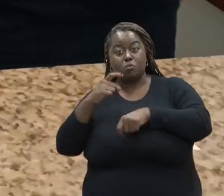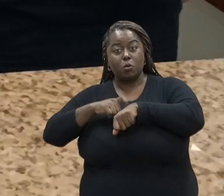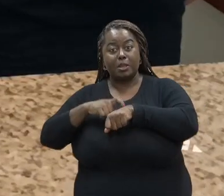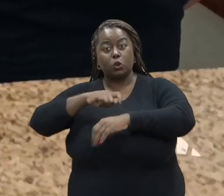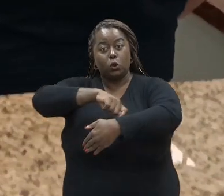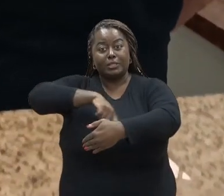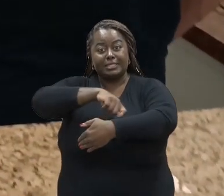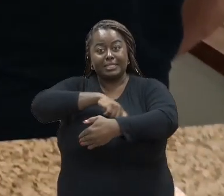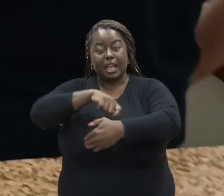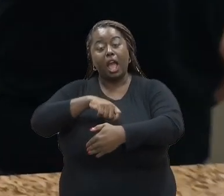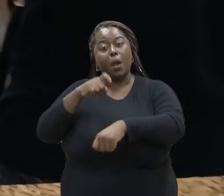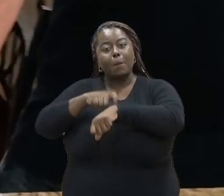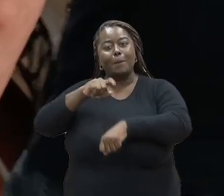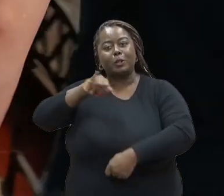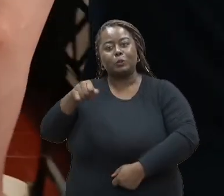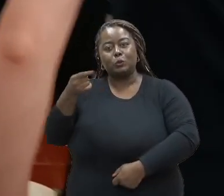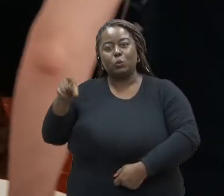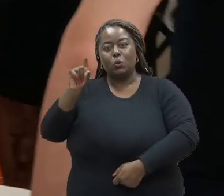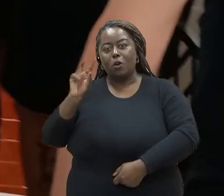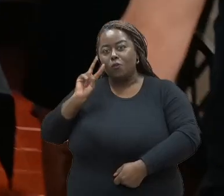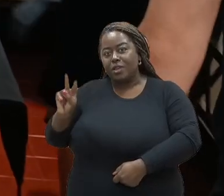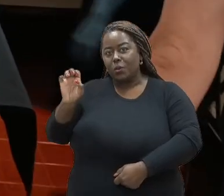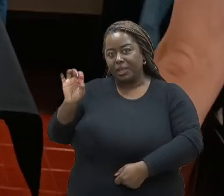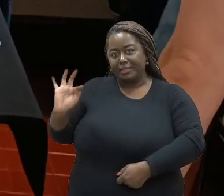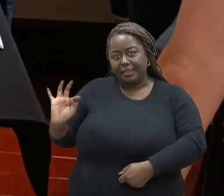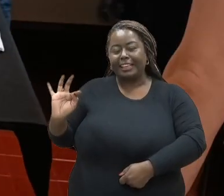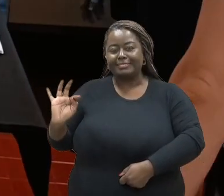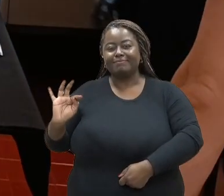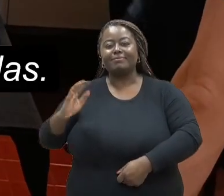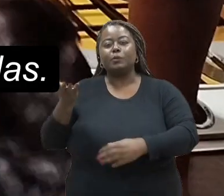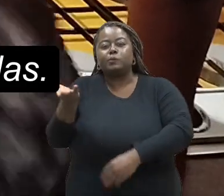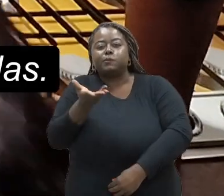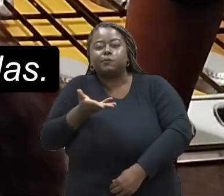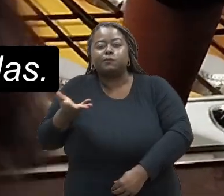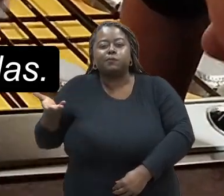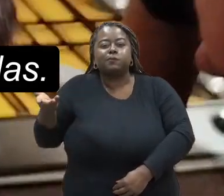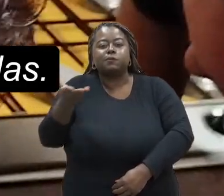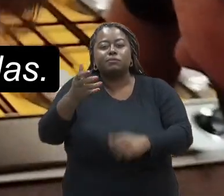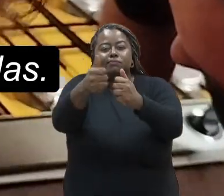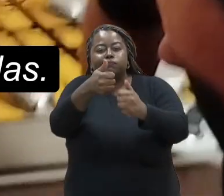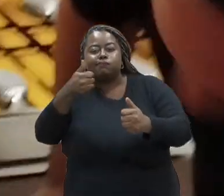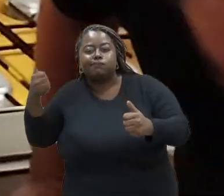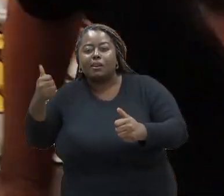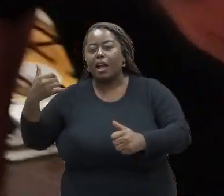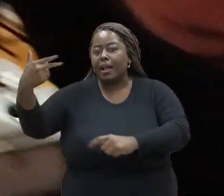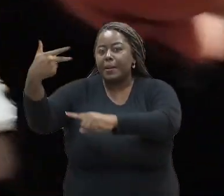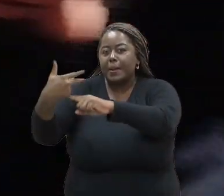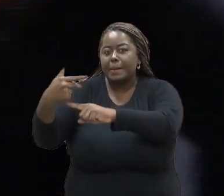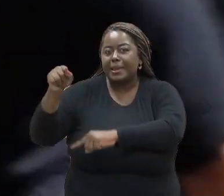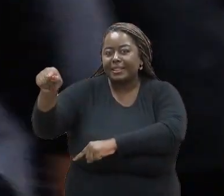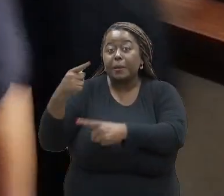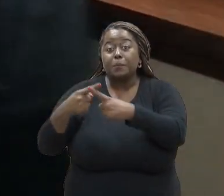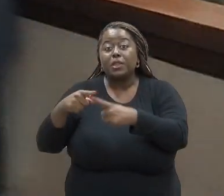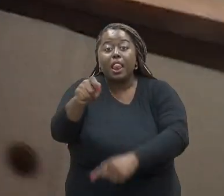cozinha, é o momento em que o João vê o alienígena. Aí a gente teve a ideia, né, de colocar a câmera dentro do micro-ondas, que aí no caso o